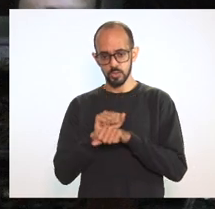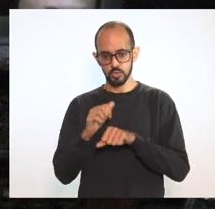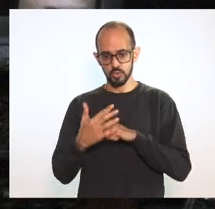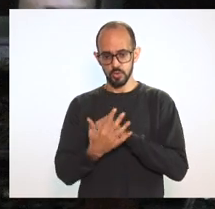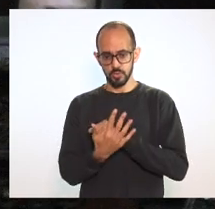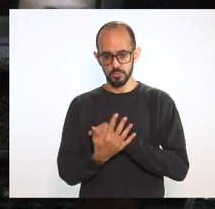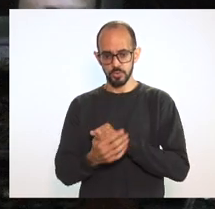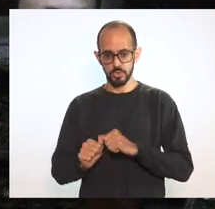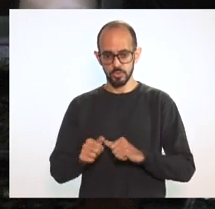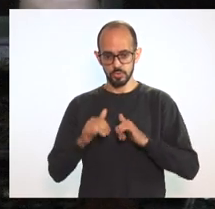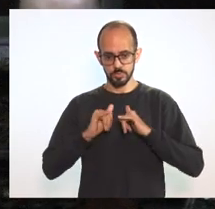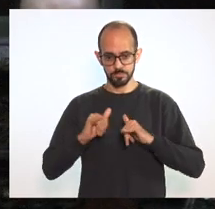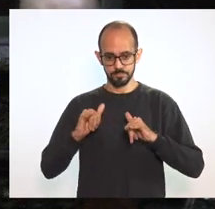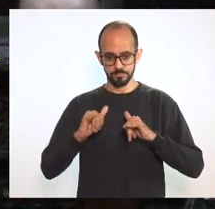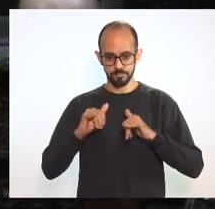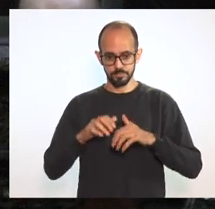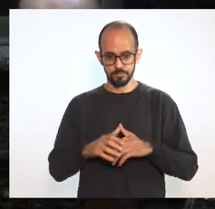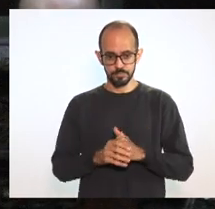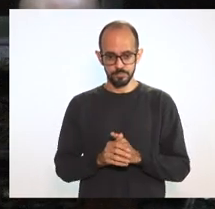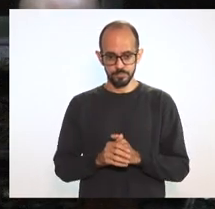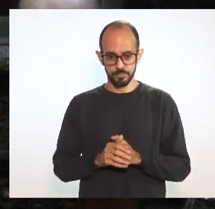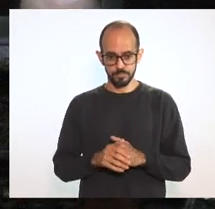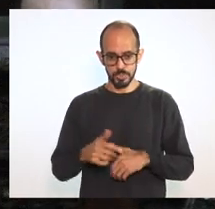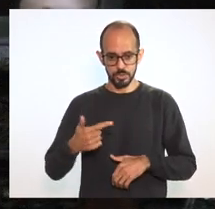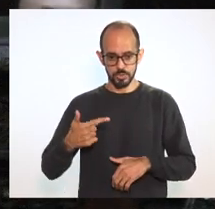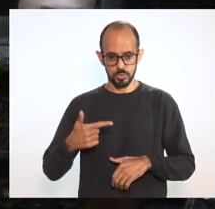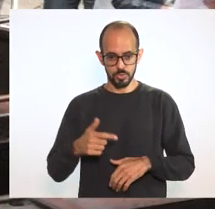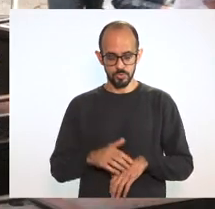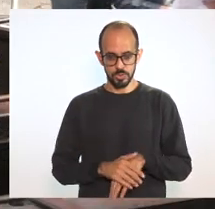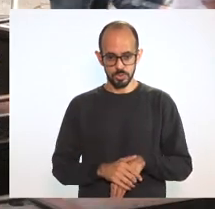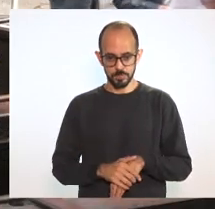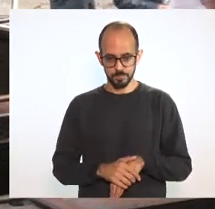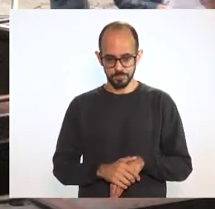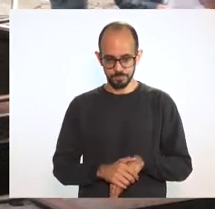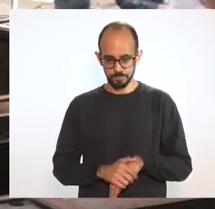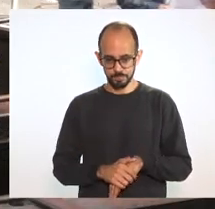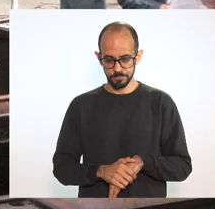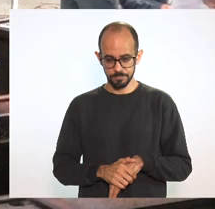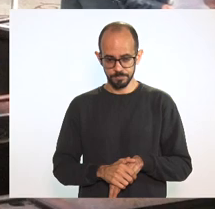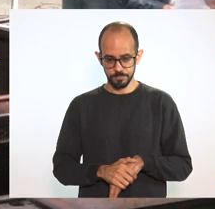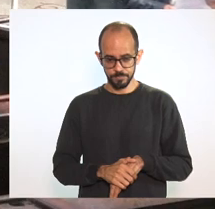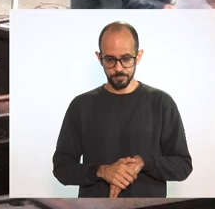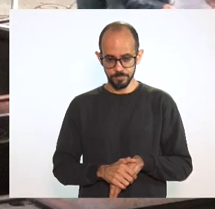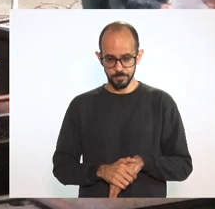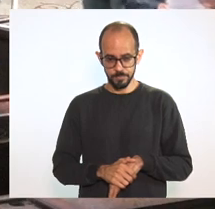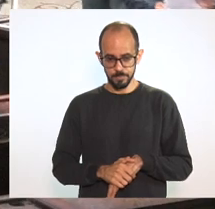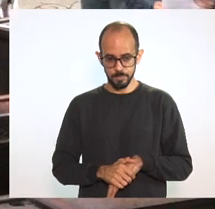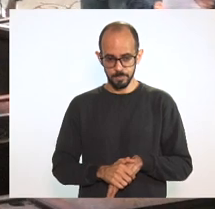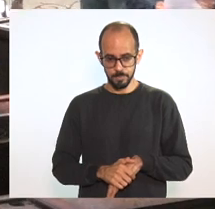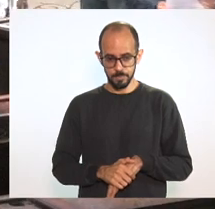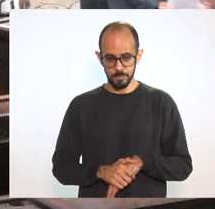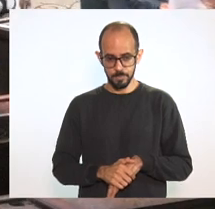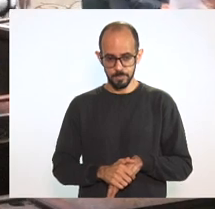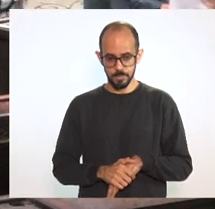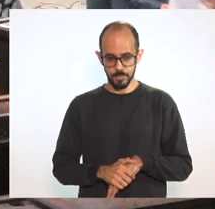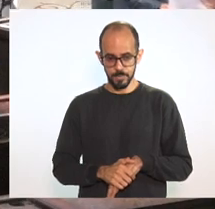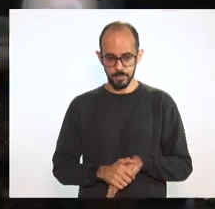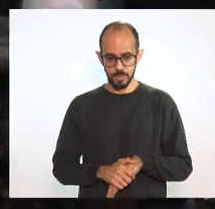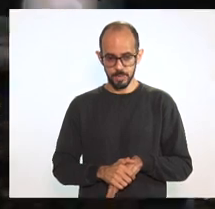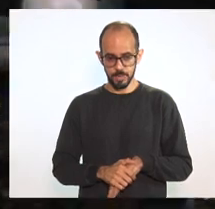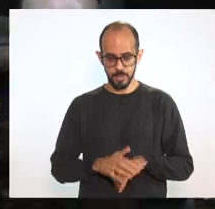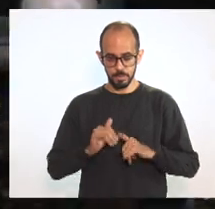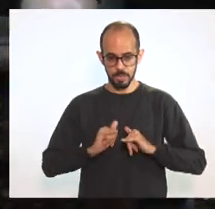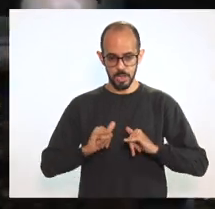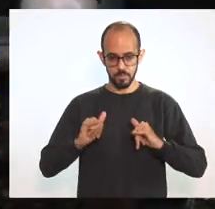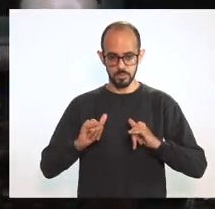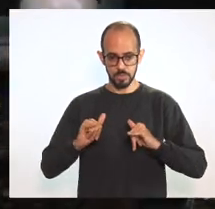Está dada a notícia pela segunda vez. A presidência convida o deputado Márcio Pacheco para emitir o parecer